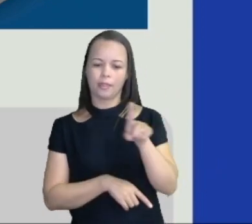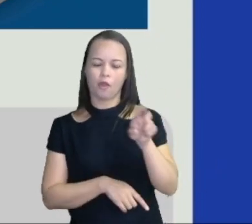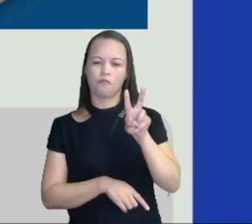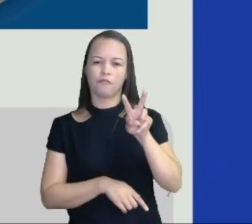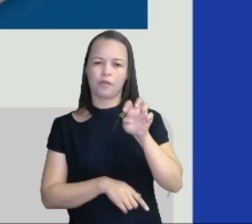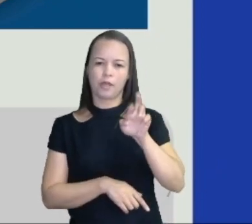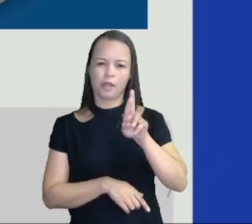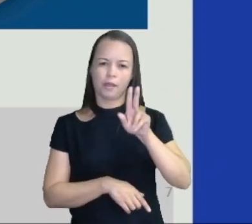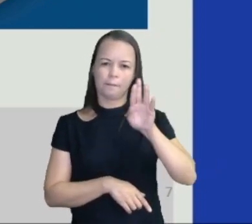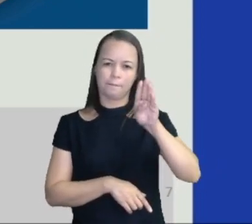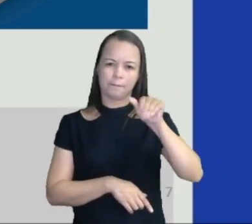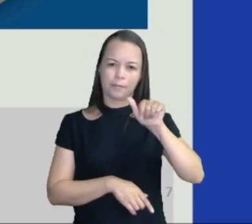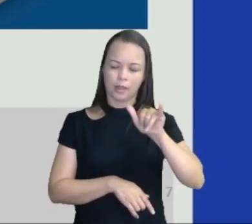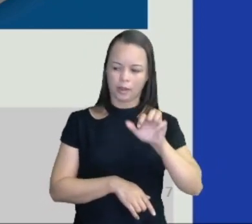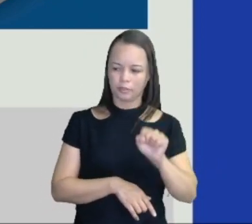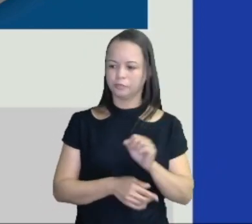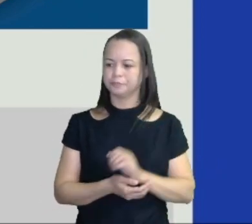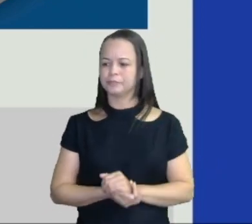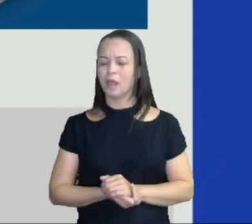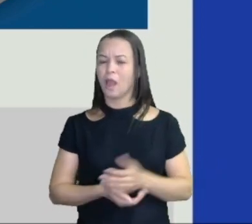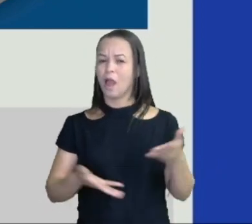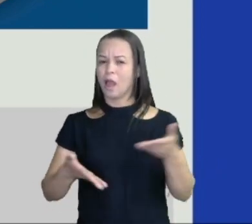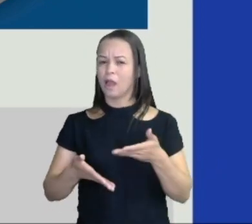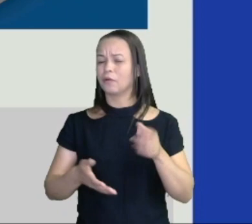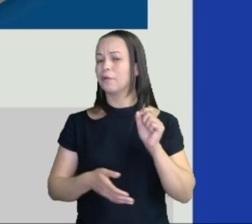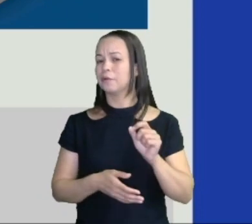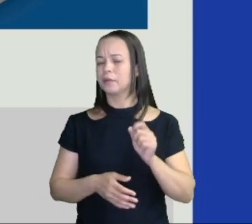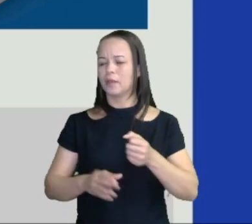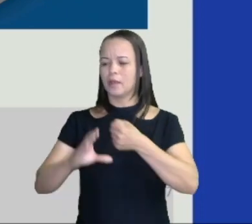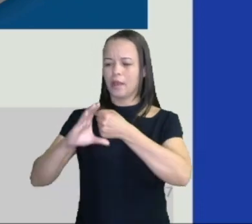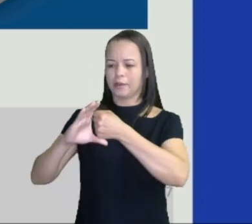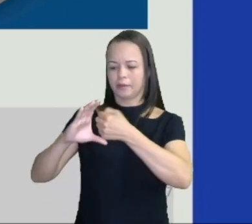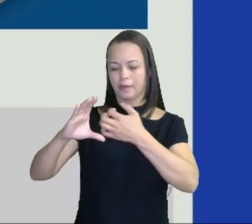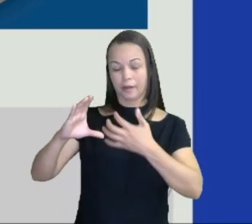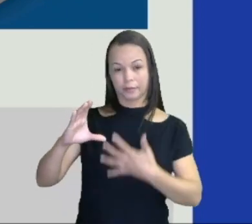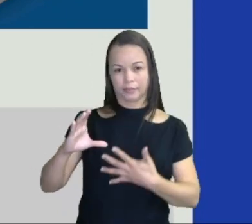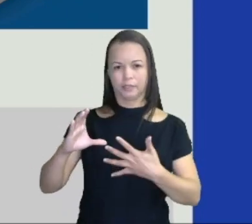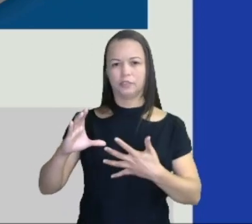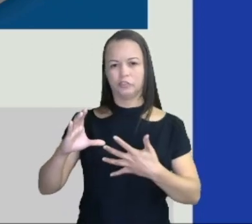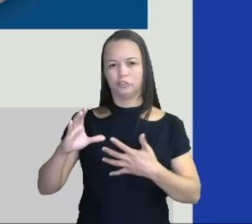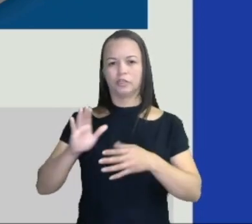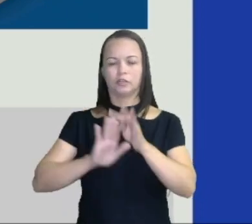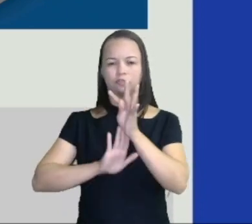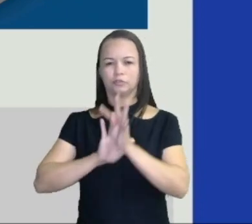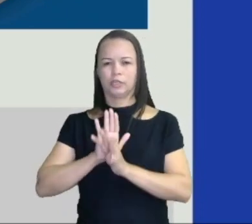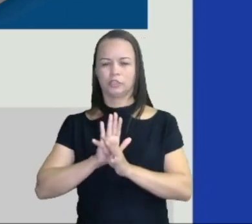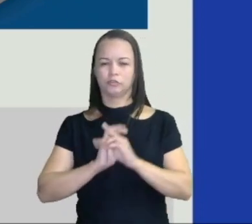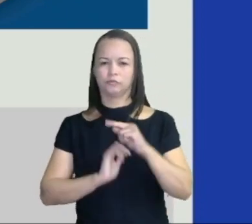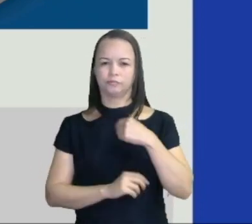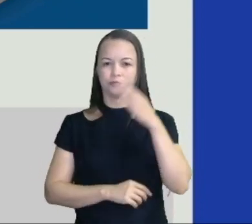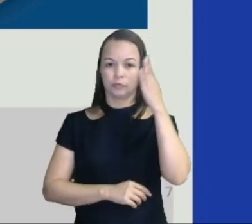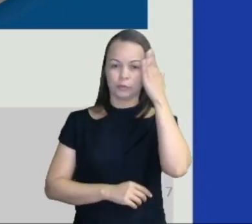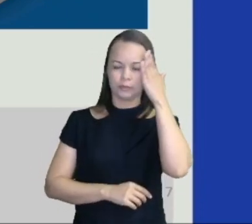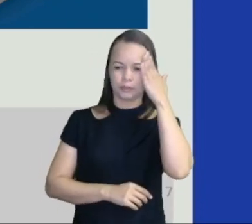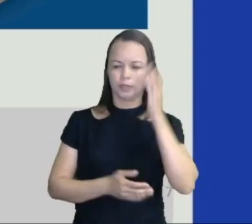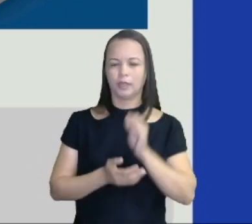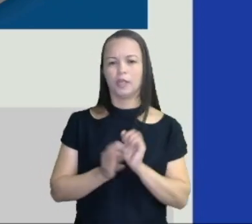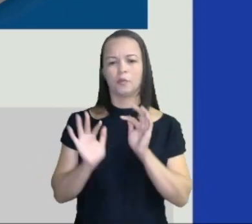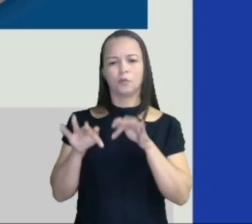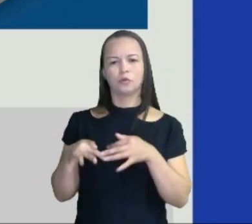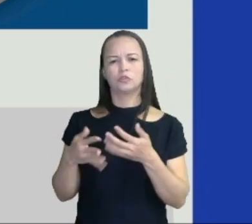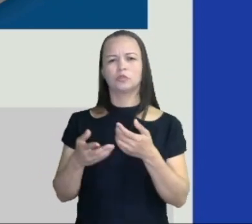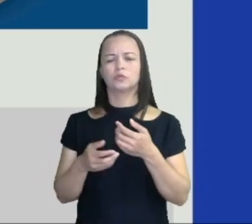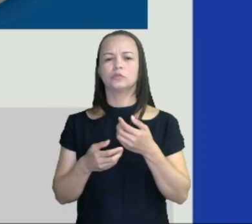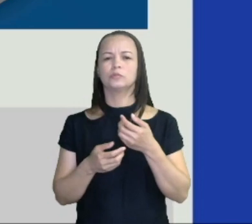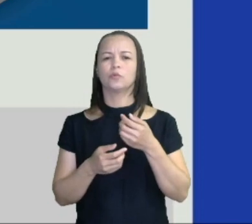vamos para as características do texto. Vamos compreender. E por último, o professor vai